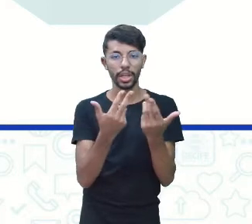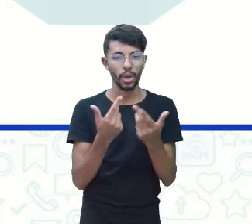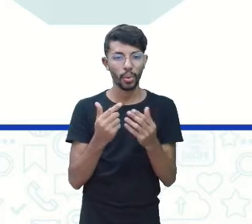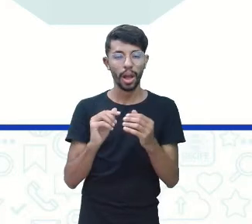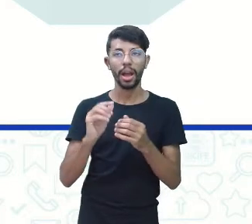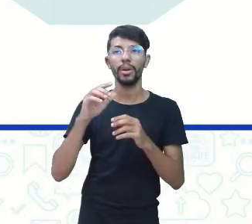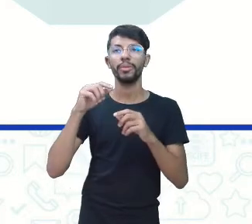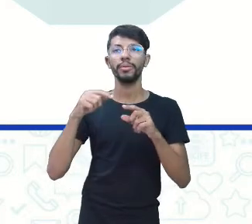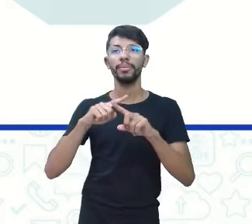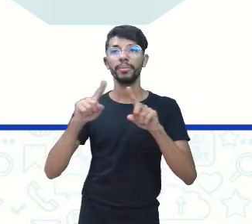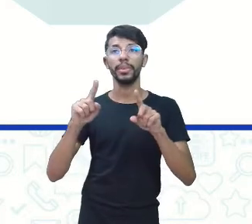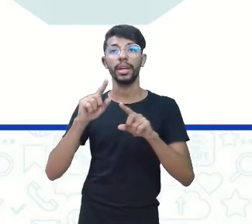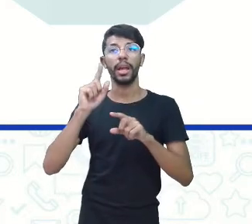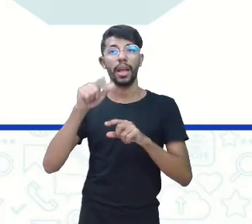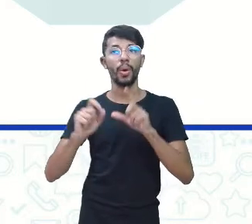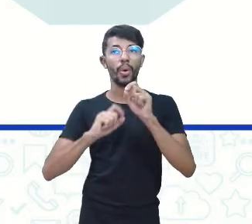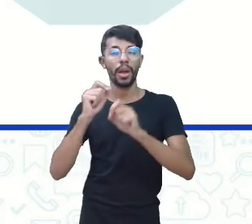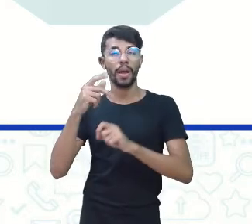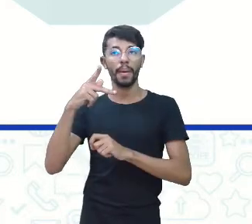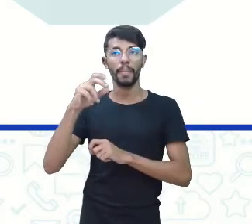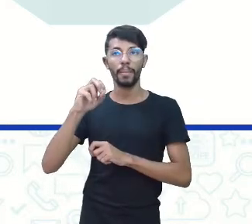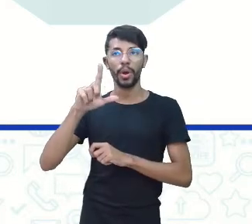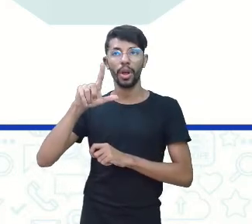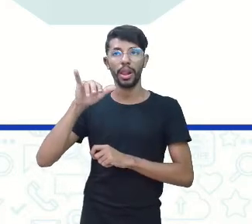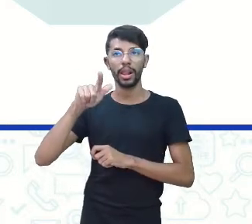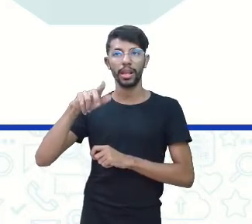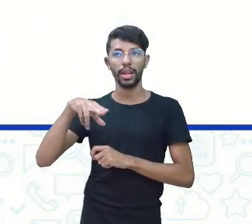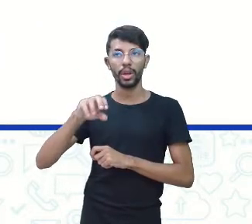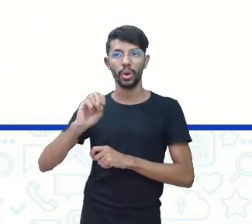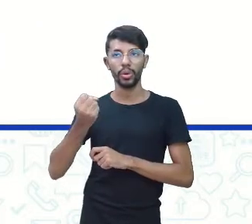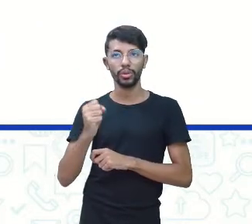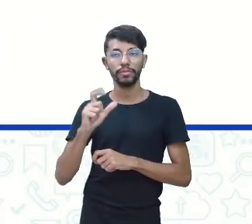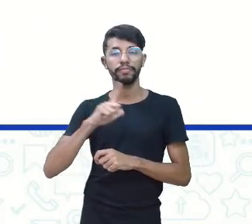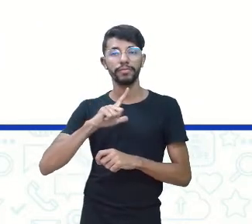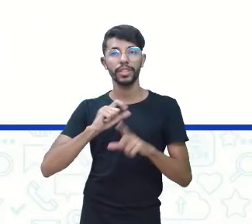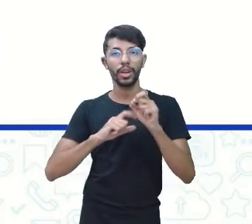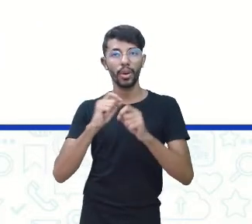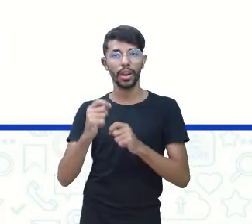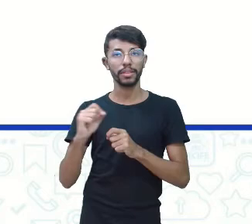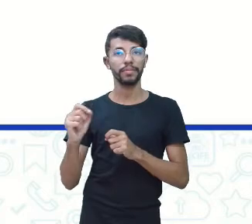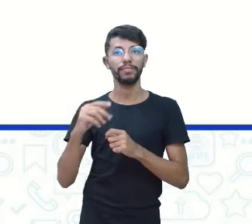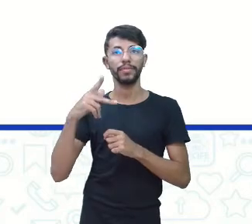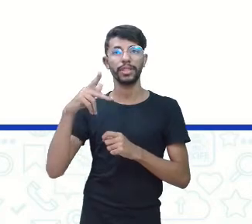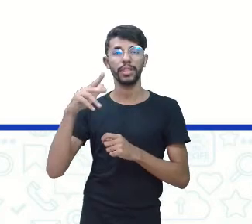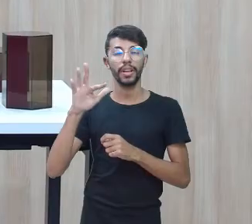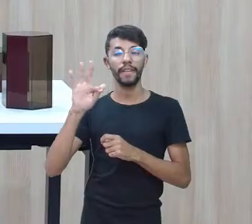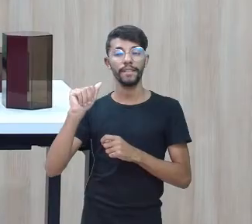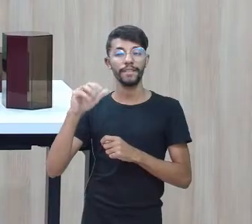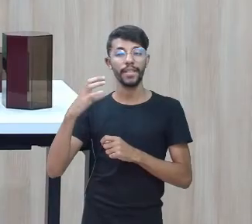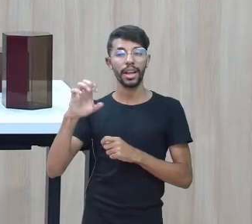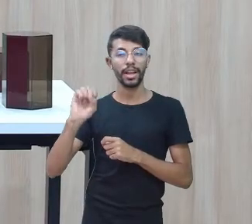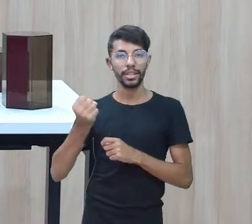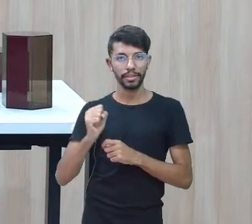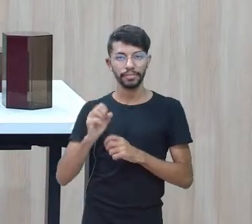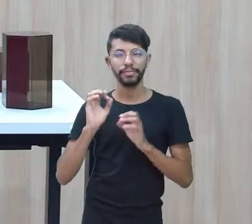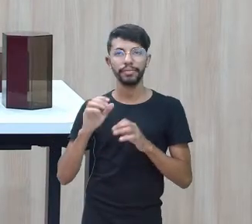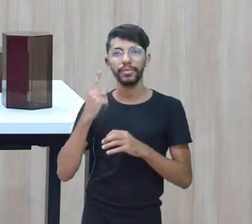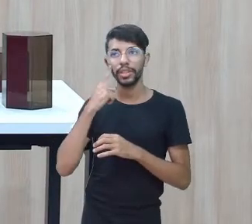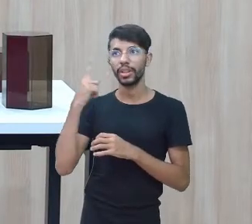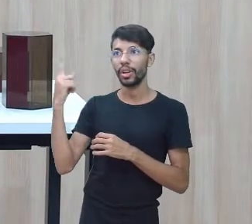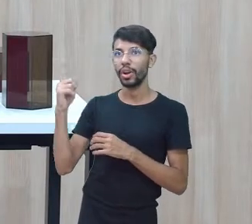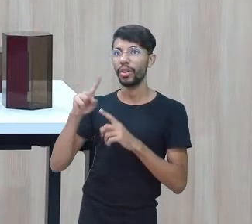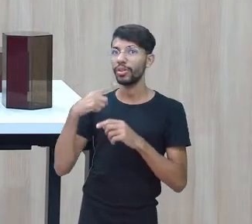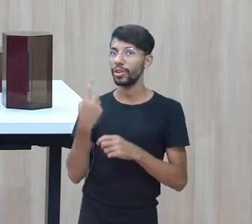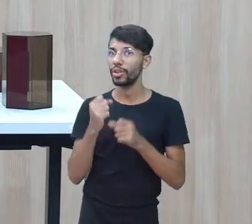retangulares. Prisma reto, professora, como assim? Então, A gente pode classificar os prismas, olha aí